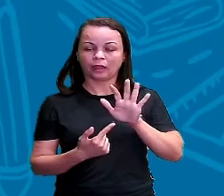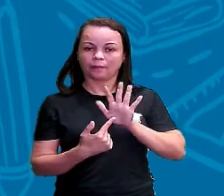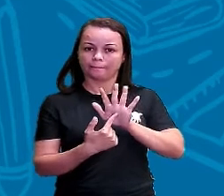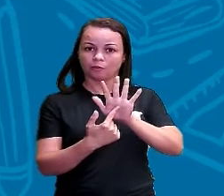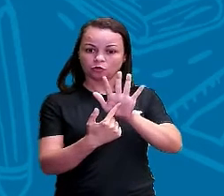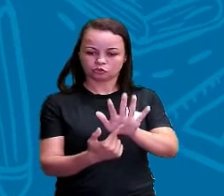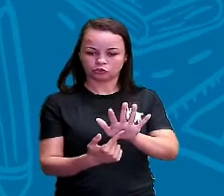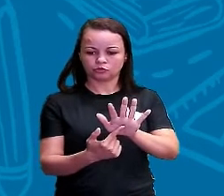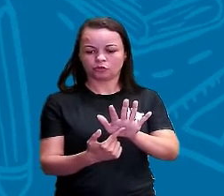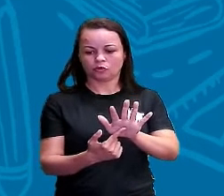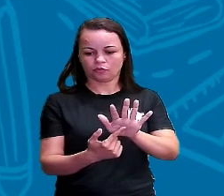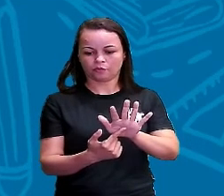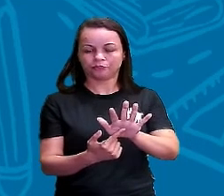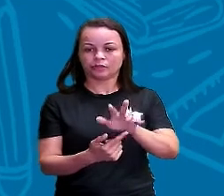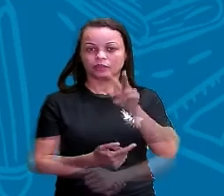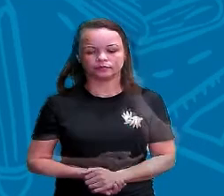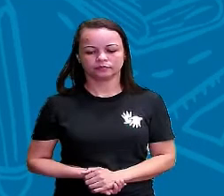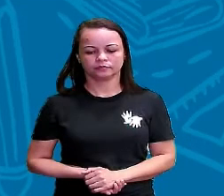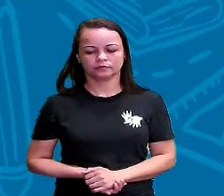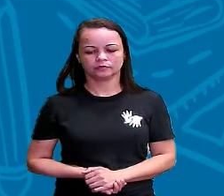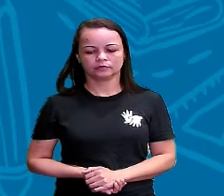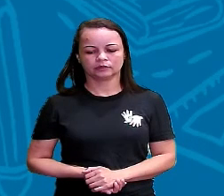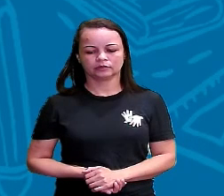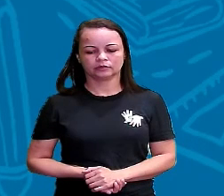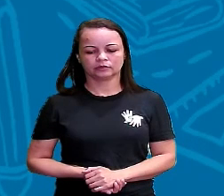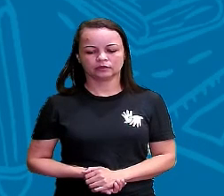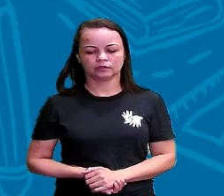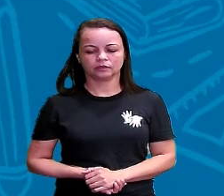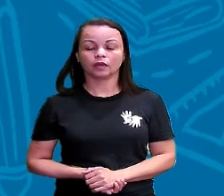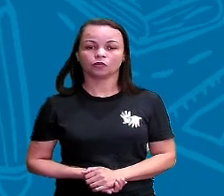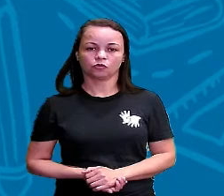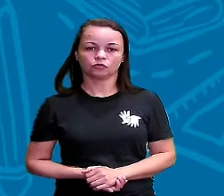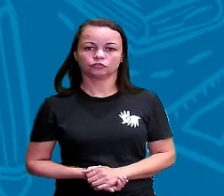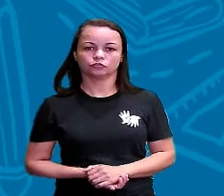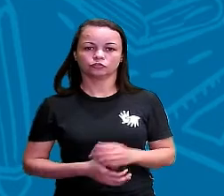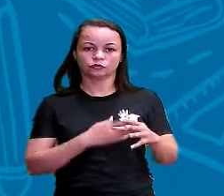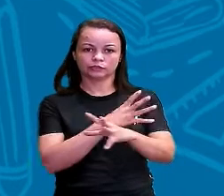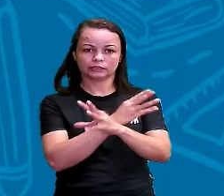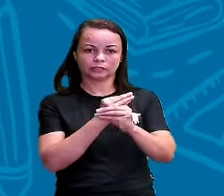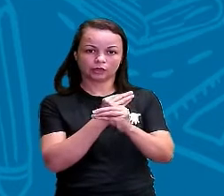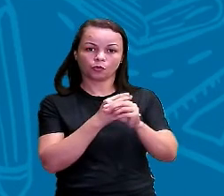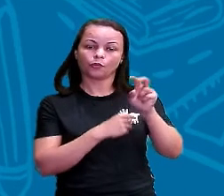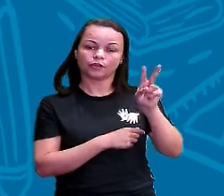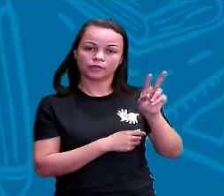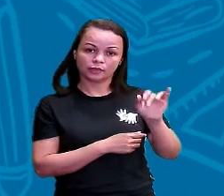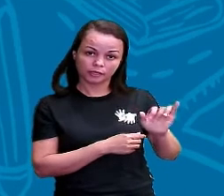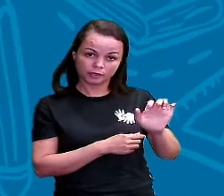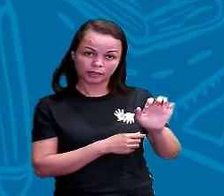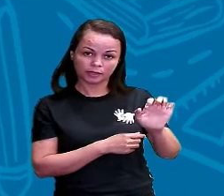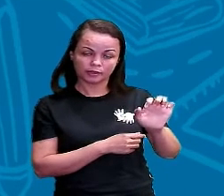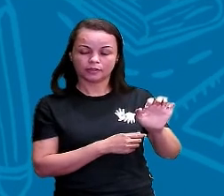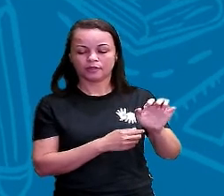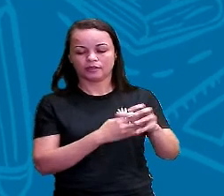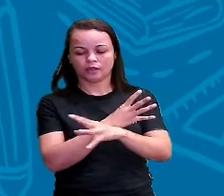mostrou e viu, os três verbos. A conjunção e a conjunção aí, quando.